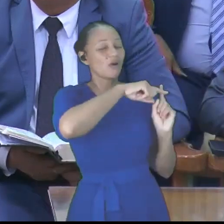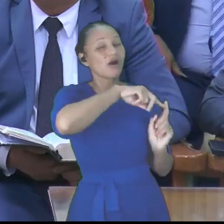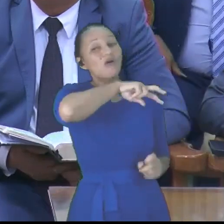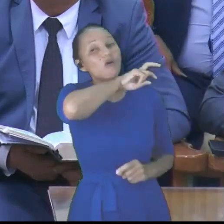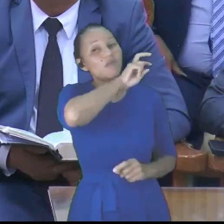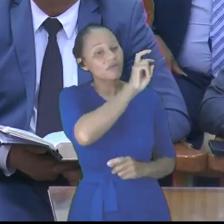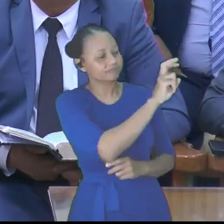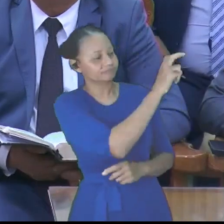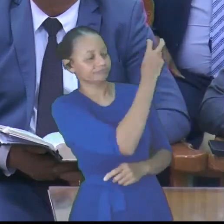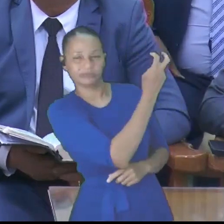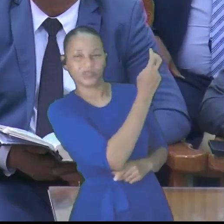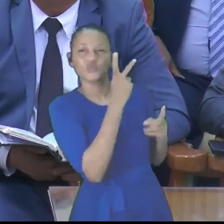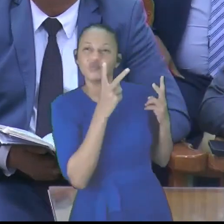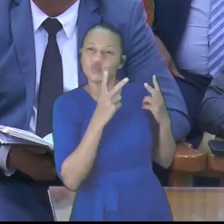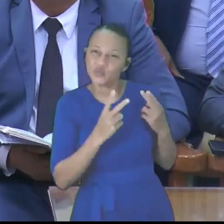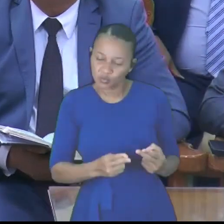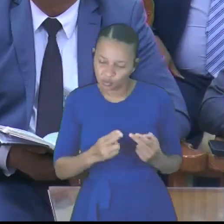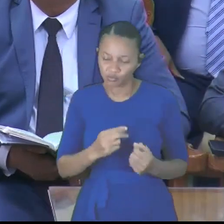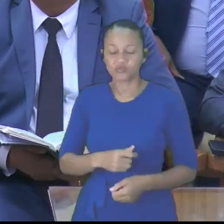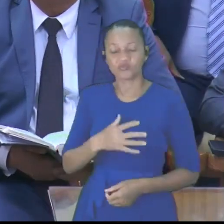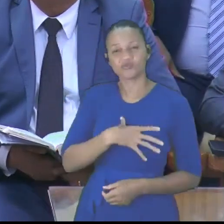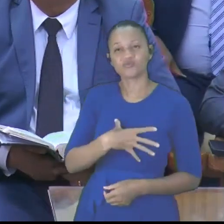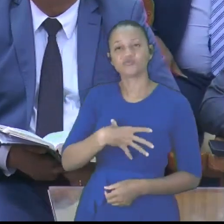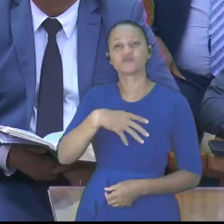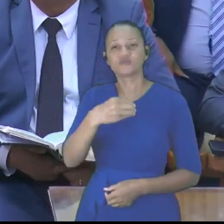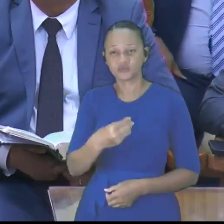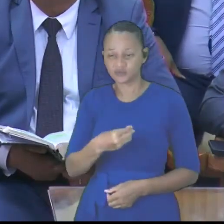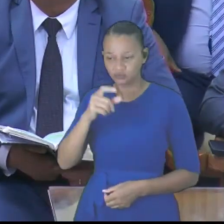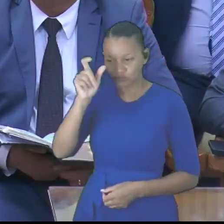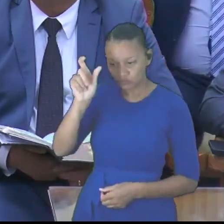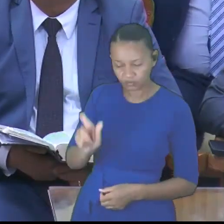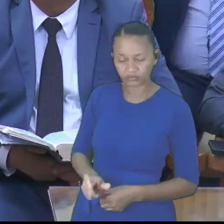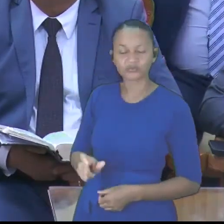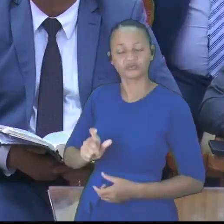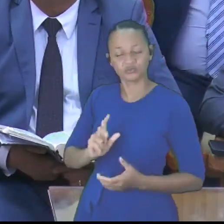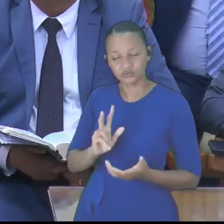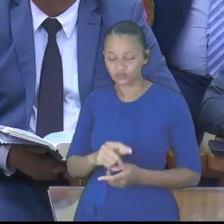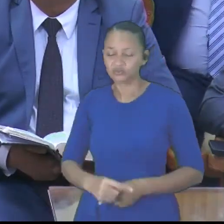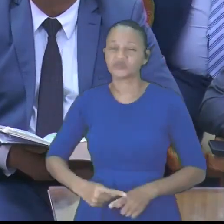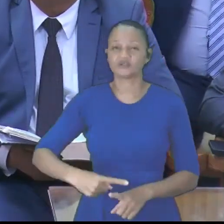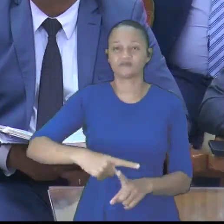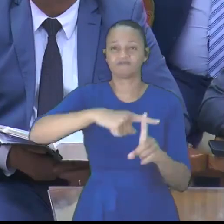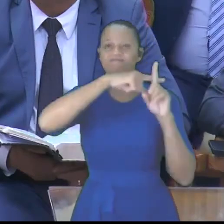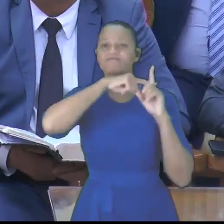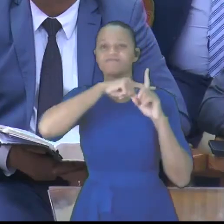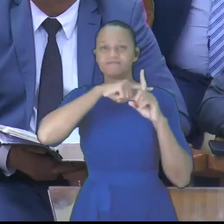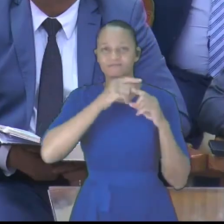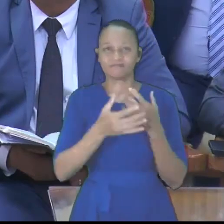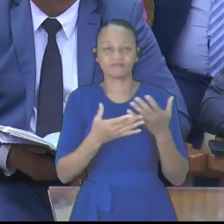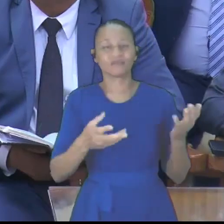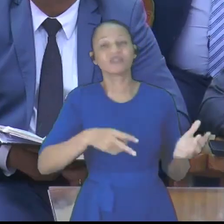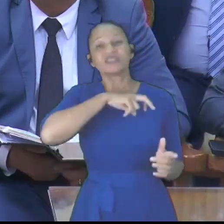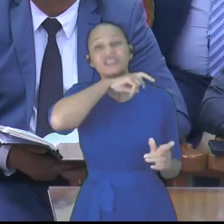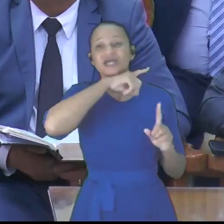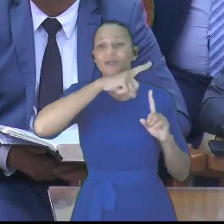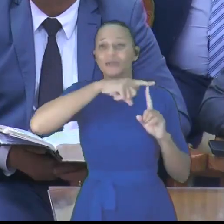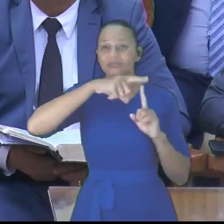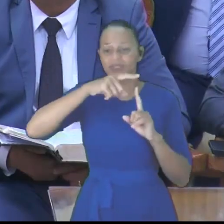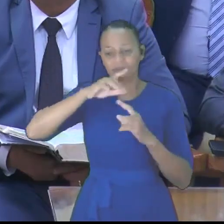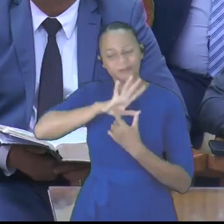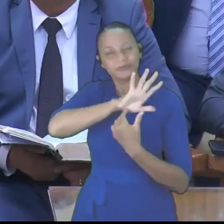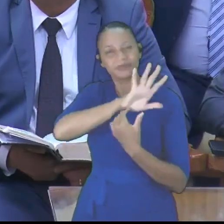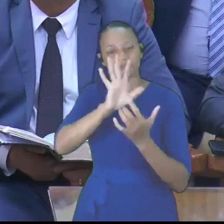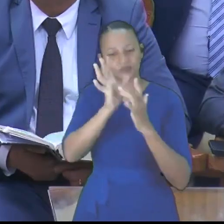seja levantado. E eu apresentei Jesus. Que aquela serpente do deserto tipificava Cristo na